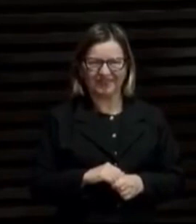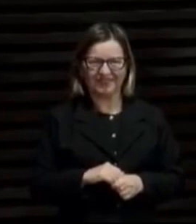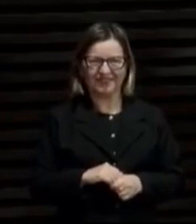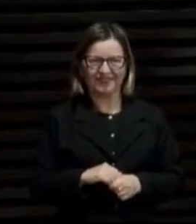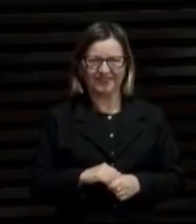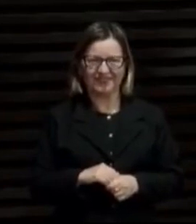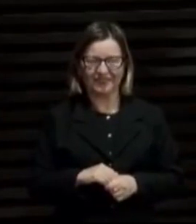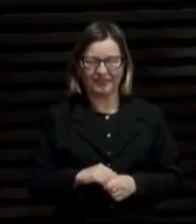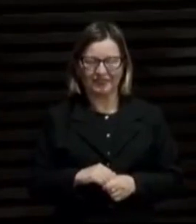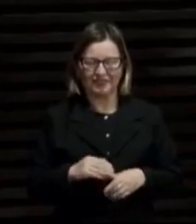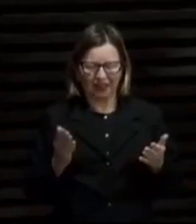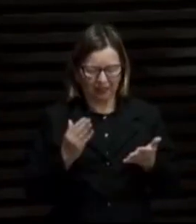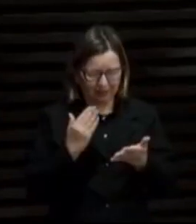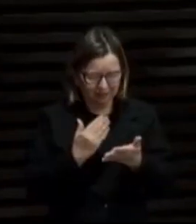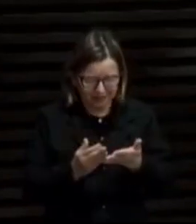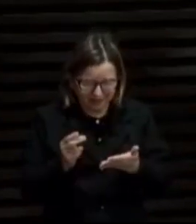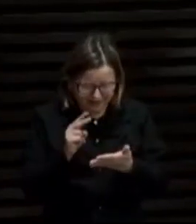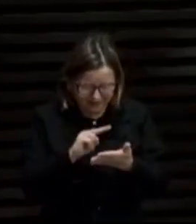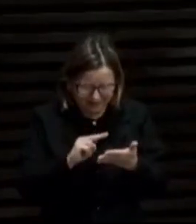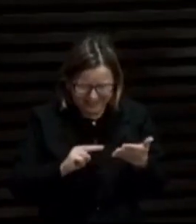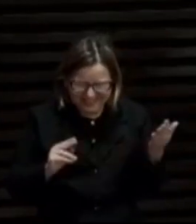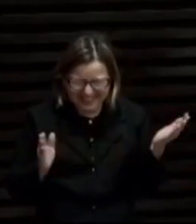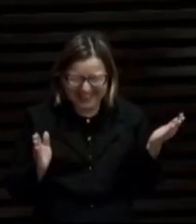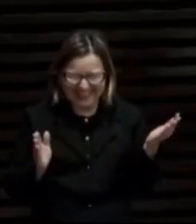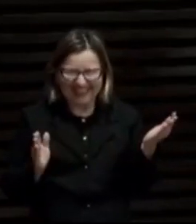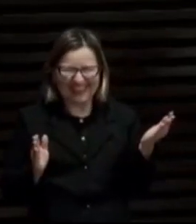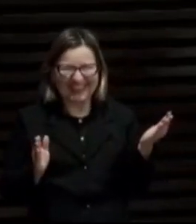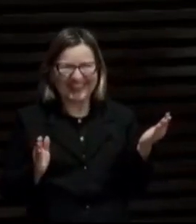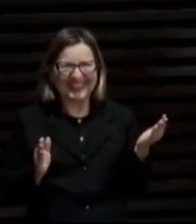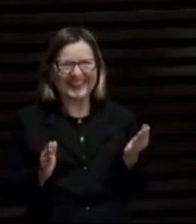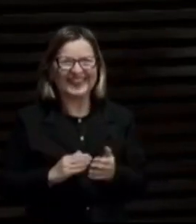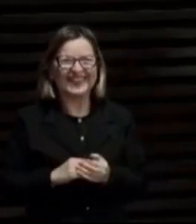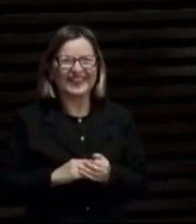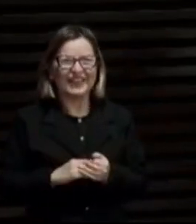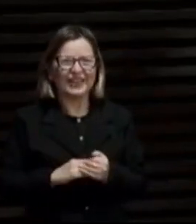Agora perdi aqui, bati aqui na tela.